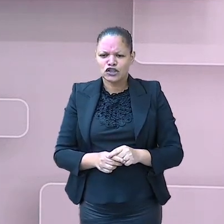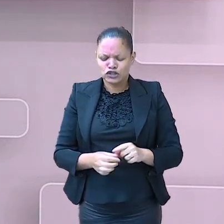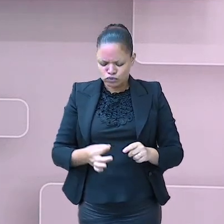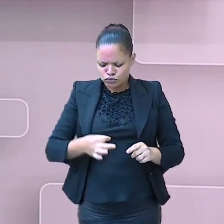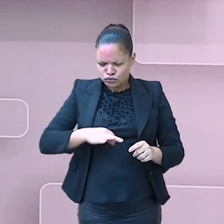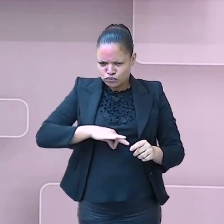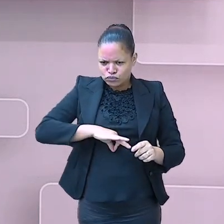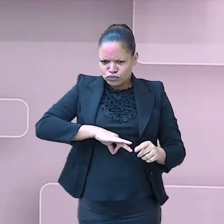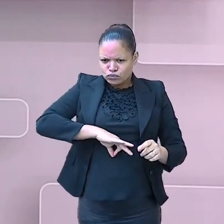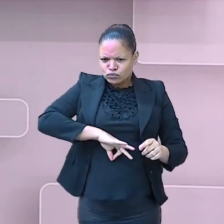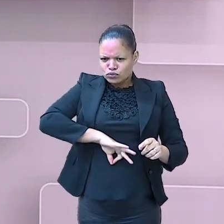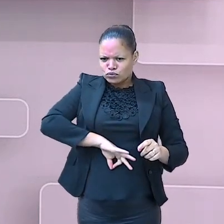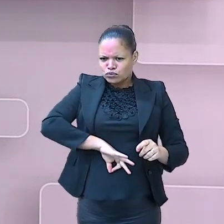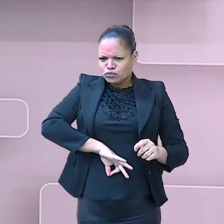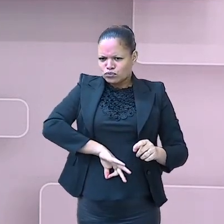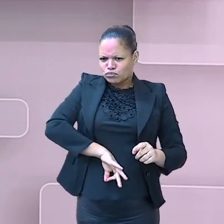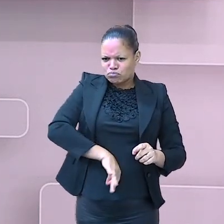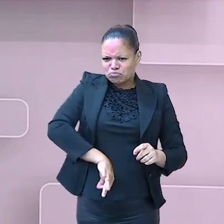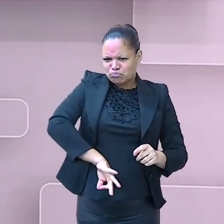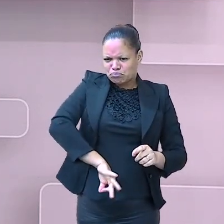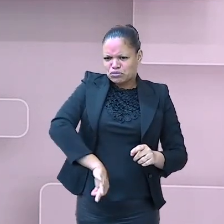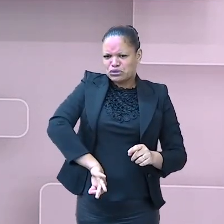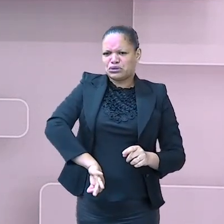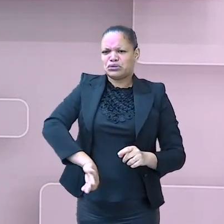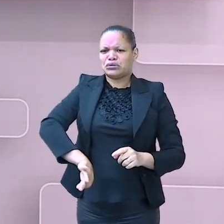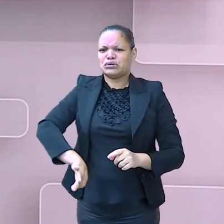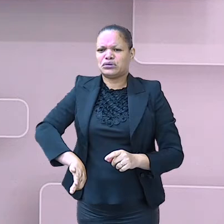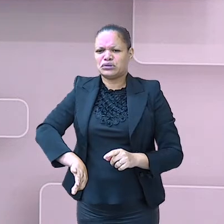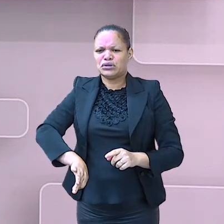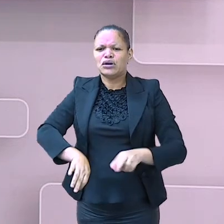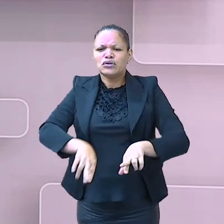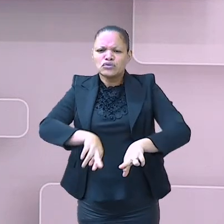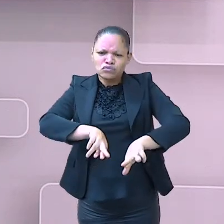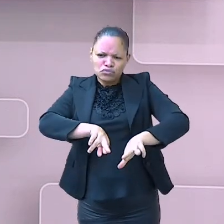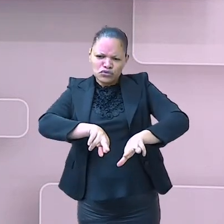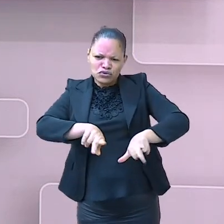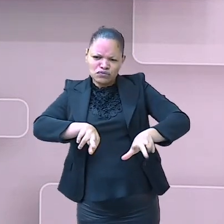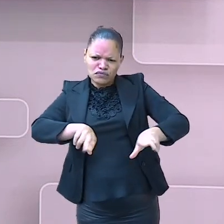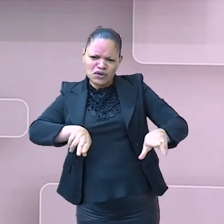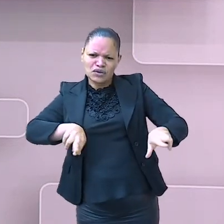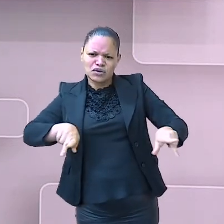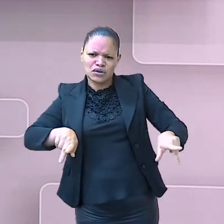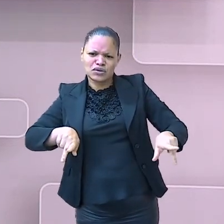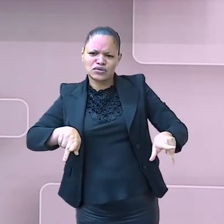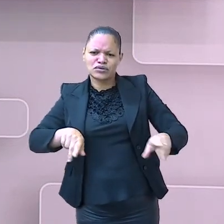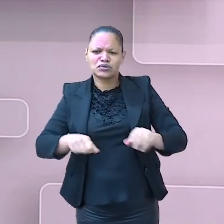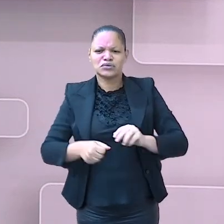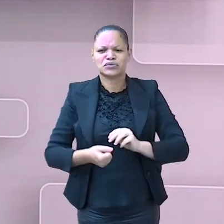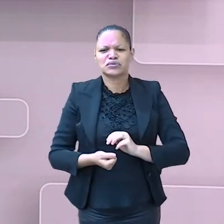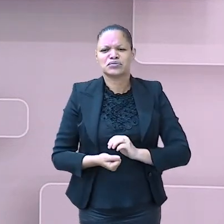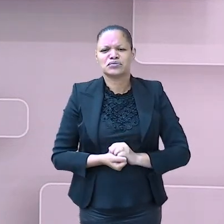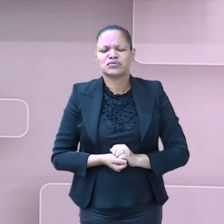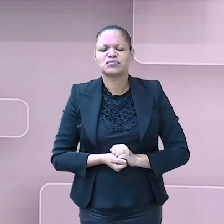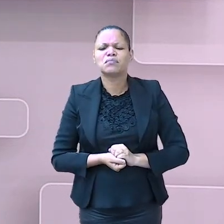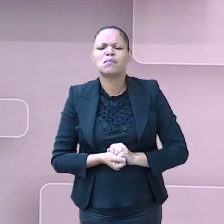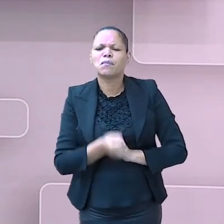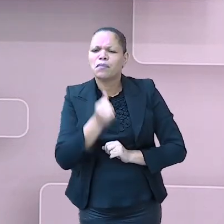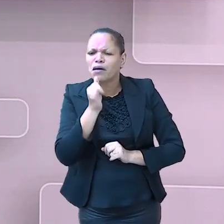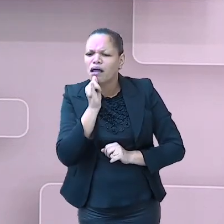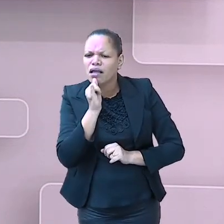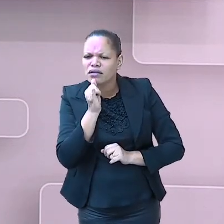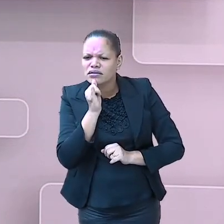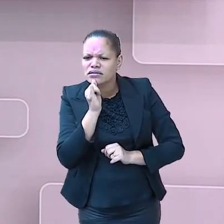Também, para alguém aí que limpa peixe, eu não sei se você já percebeu, quando você abre o peixe, tem uma bolinha